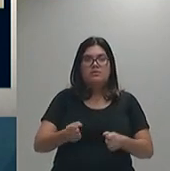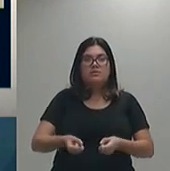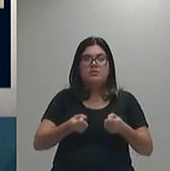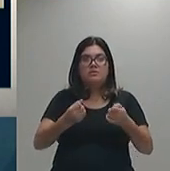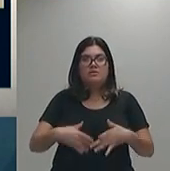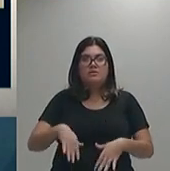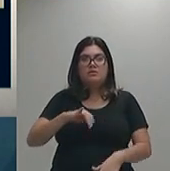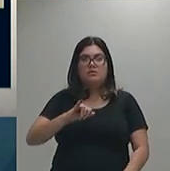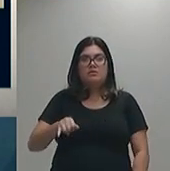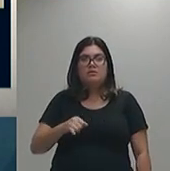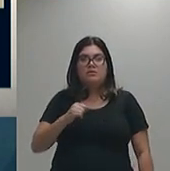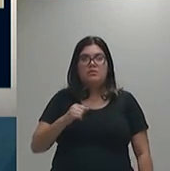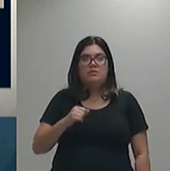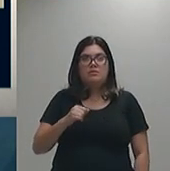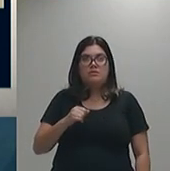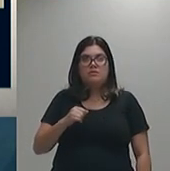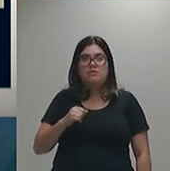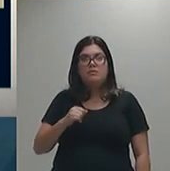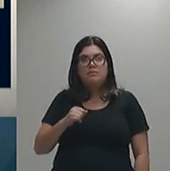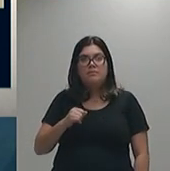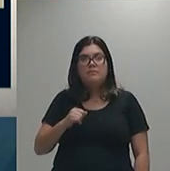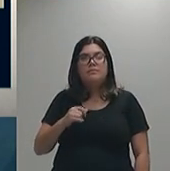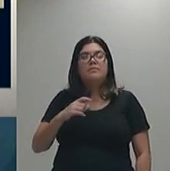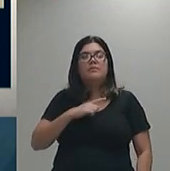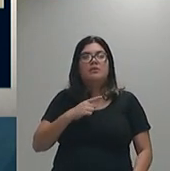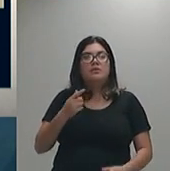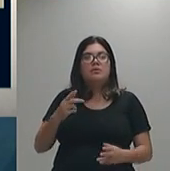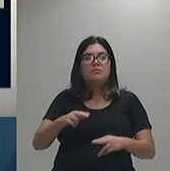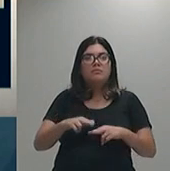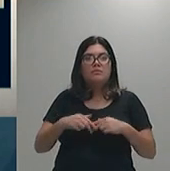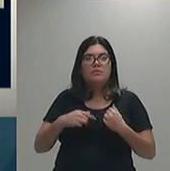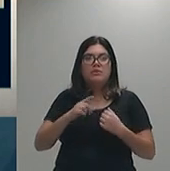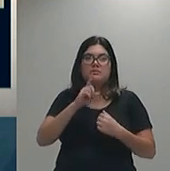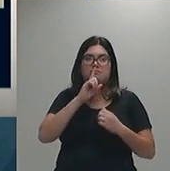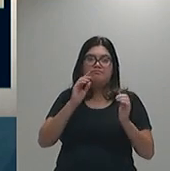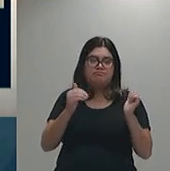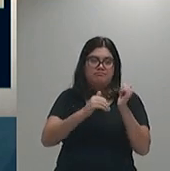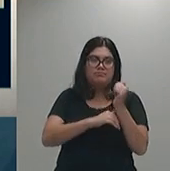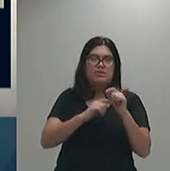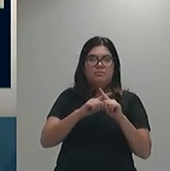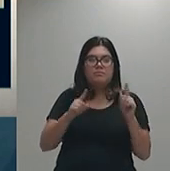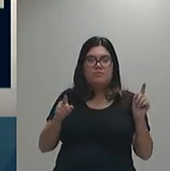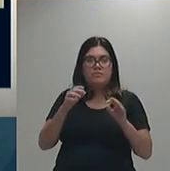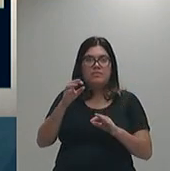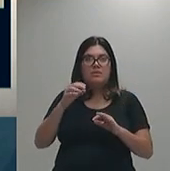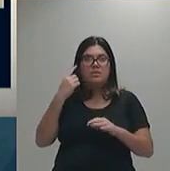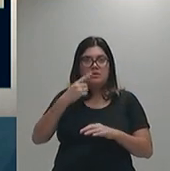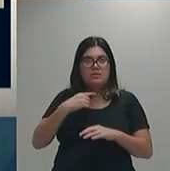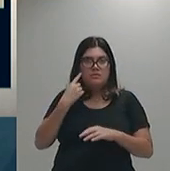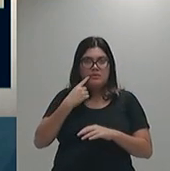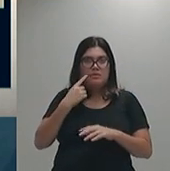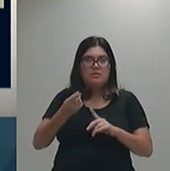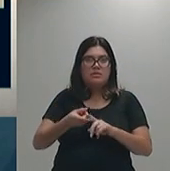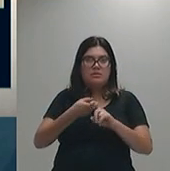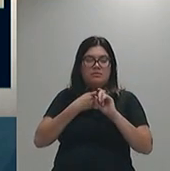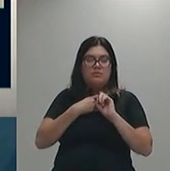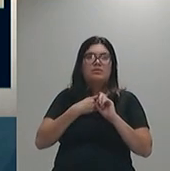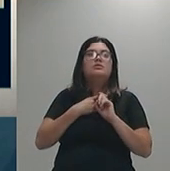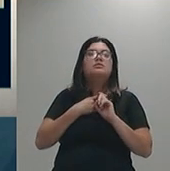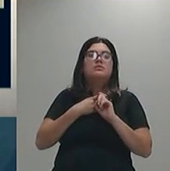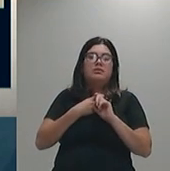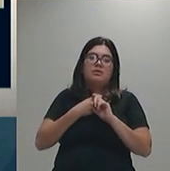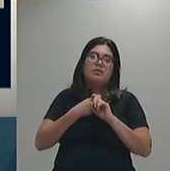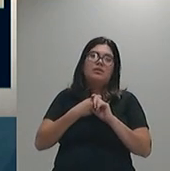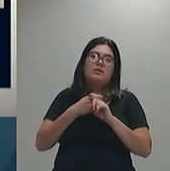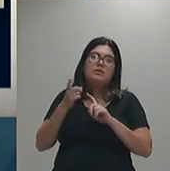em função do sigilo Eu Tô evitando colocar o nome mais atributos advogado e dispensaram a essa esse